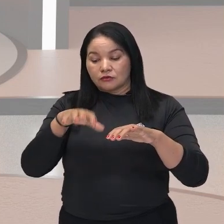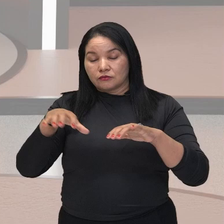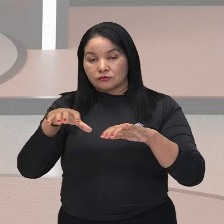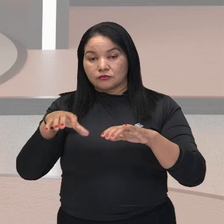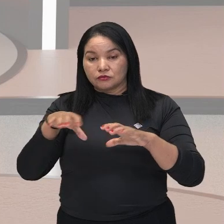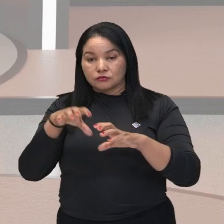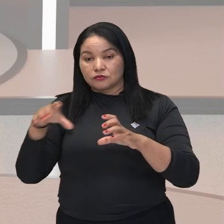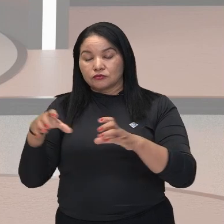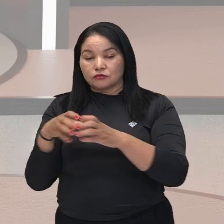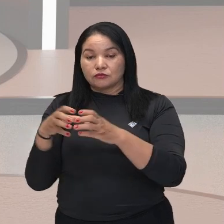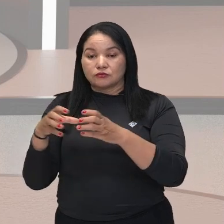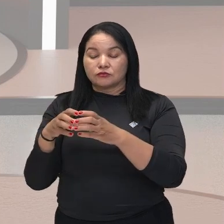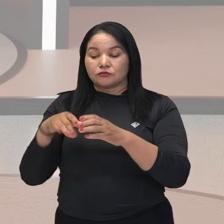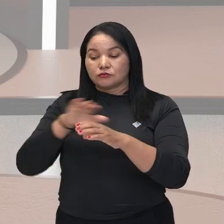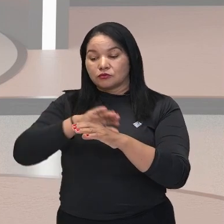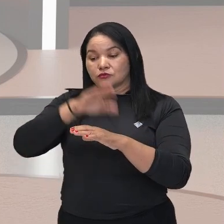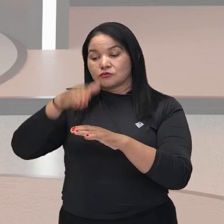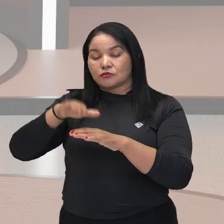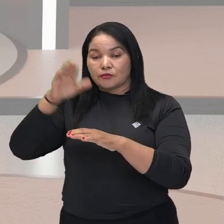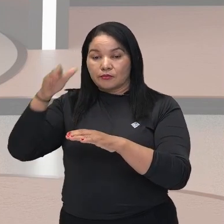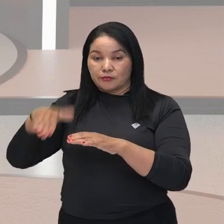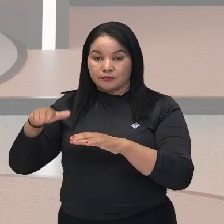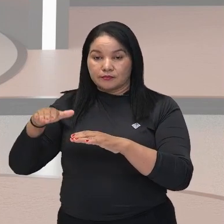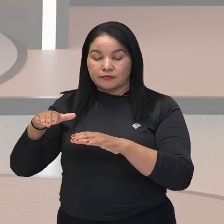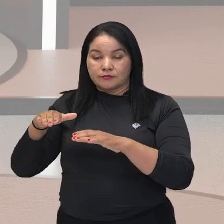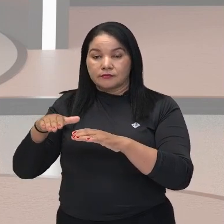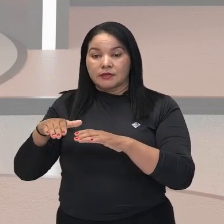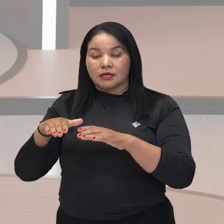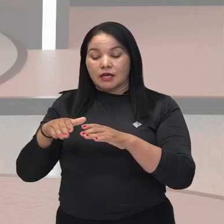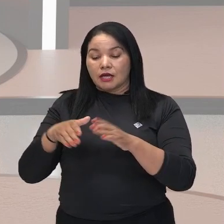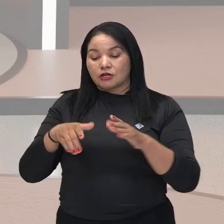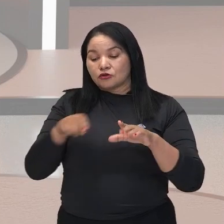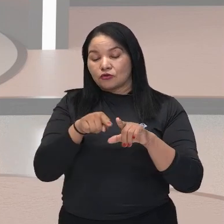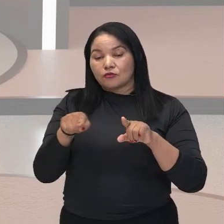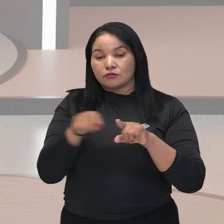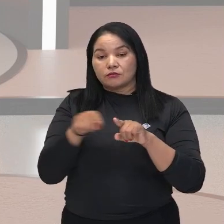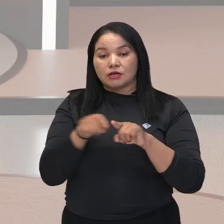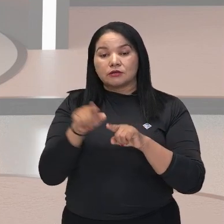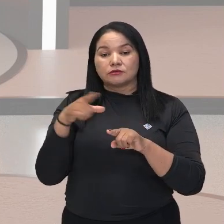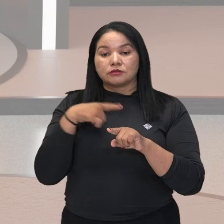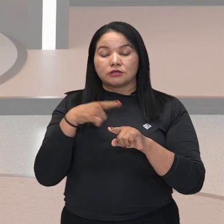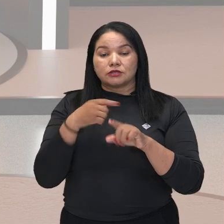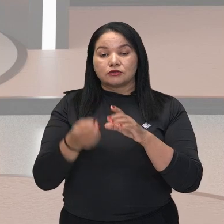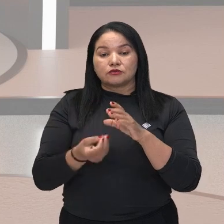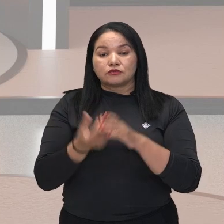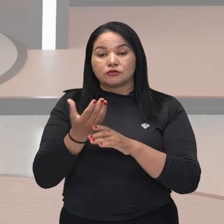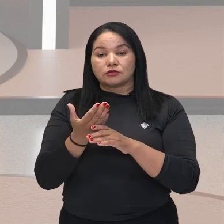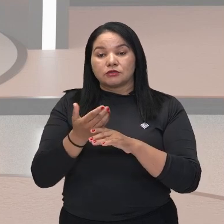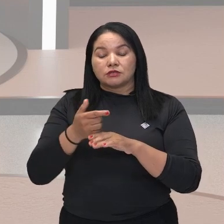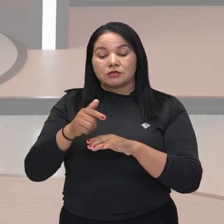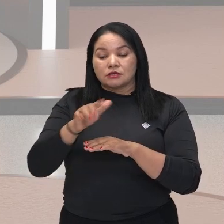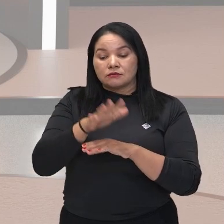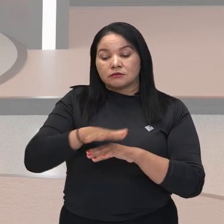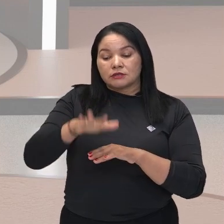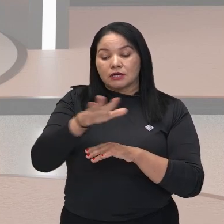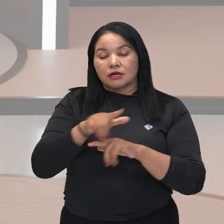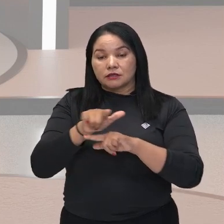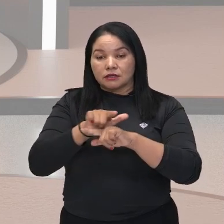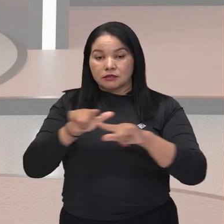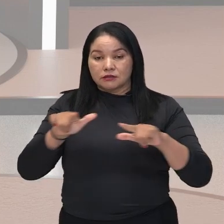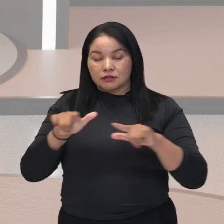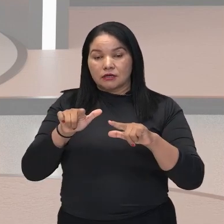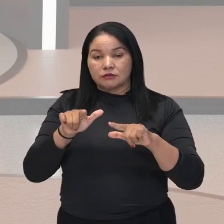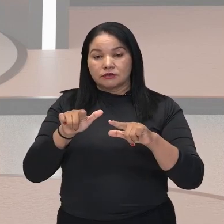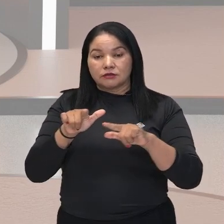conjuntos montanhosos. E nesse meio termo acaba surgindo quem? Áreas desérticas, e nessas áreas